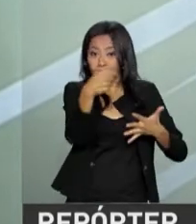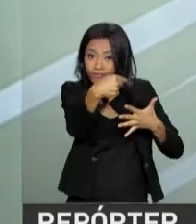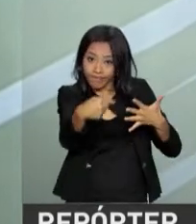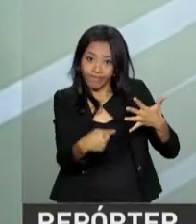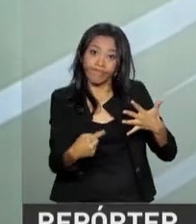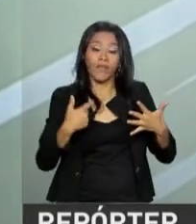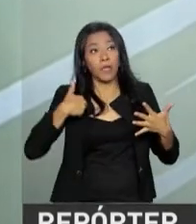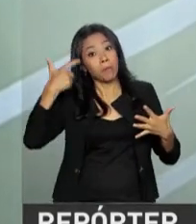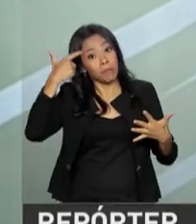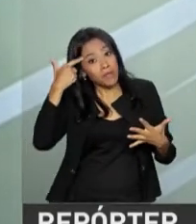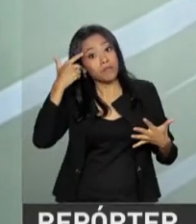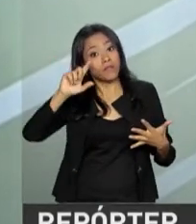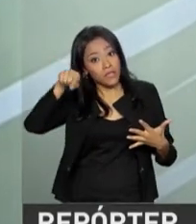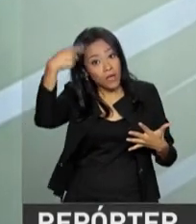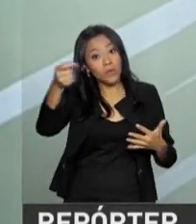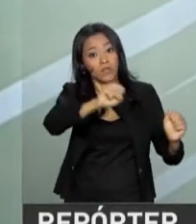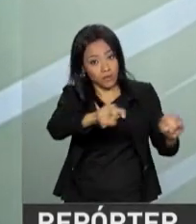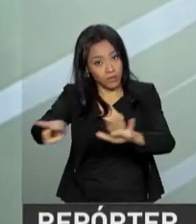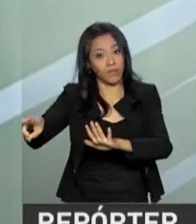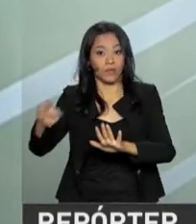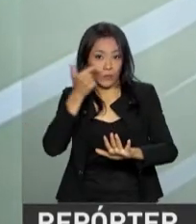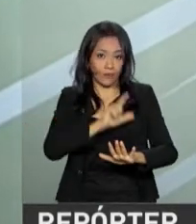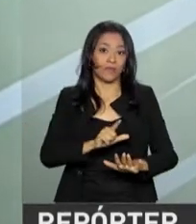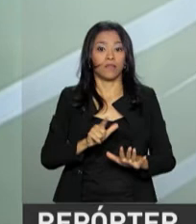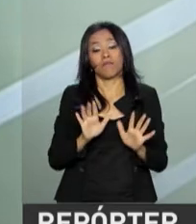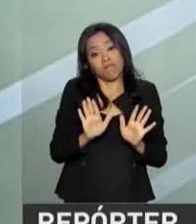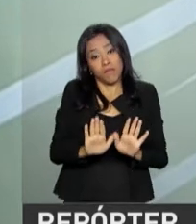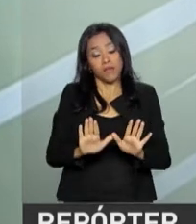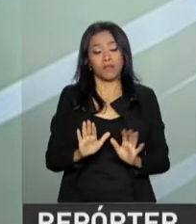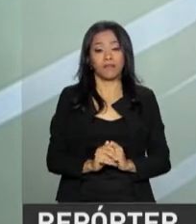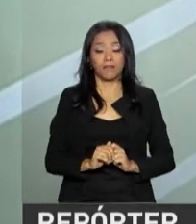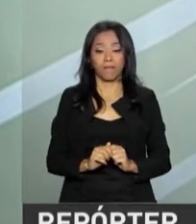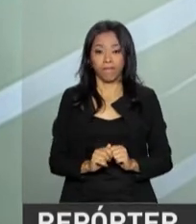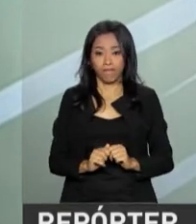Eu imagino que no começo da semana que vem, né? Mas